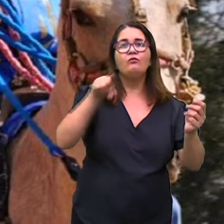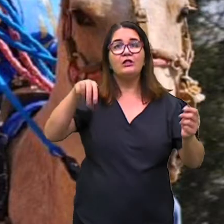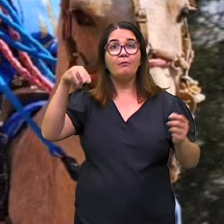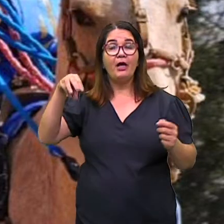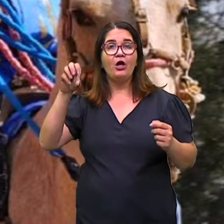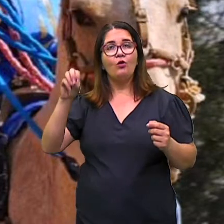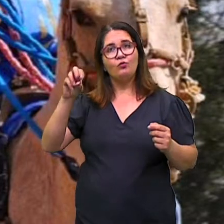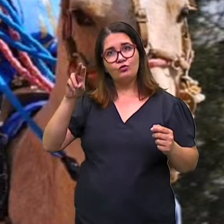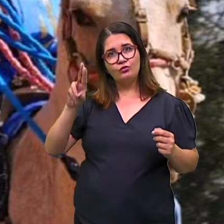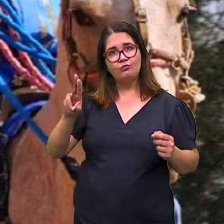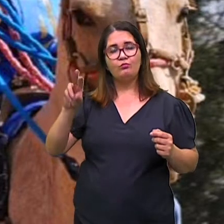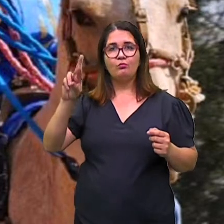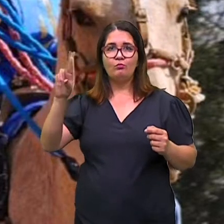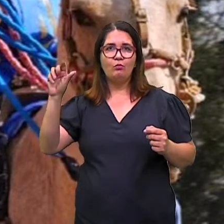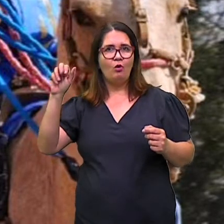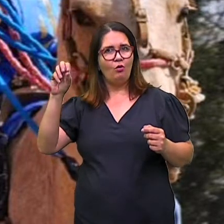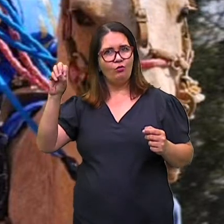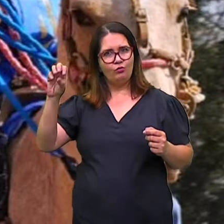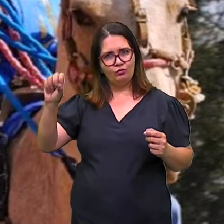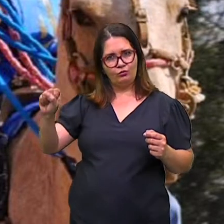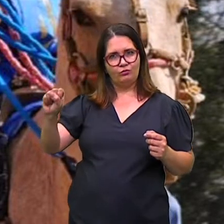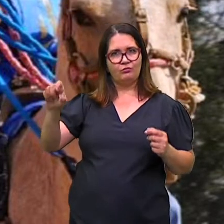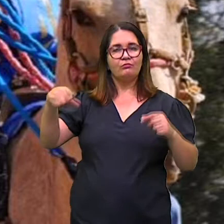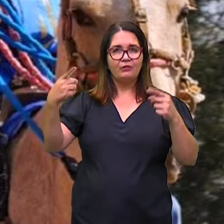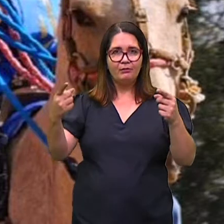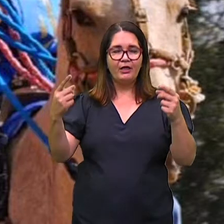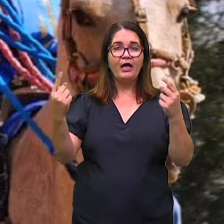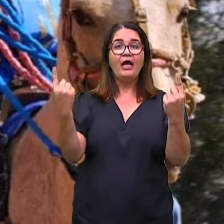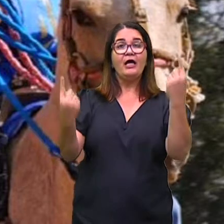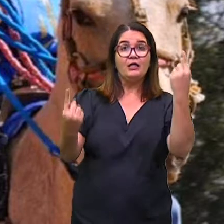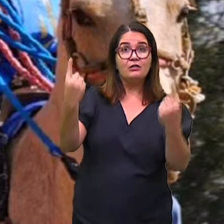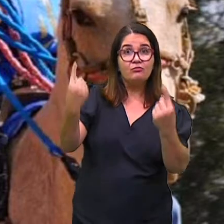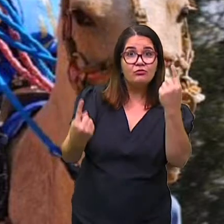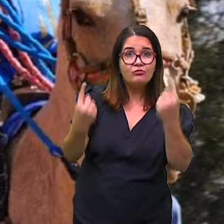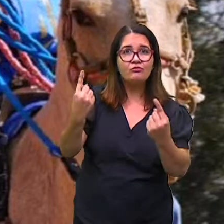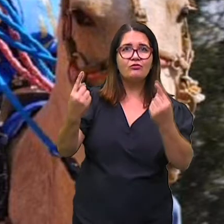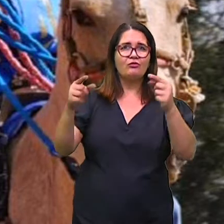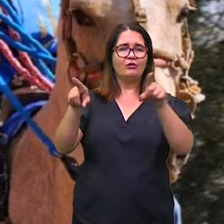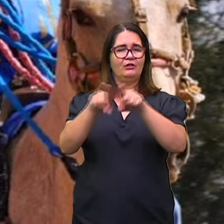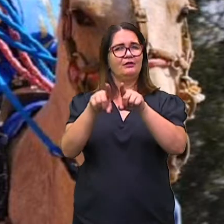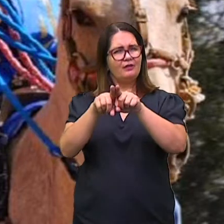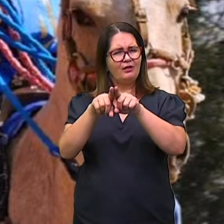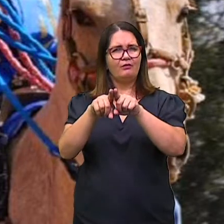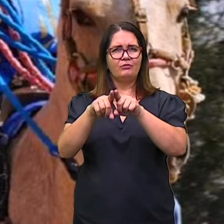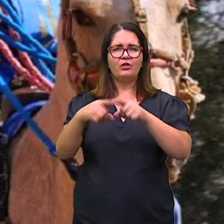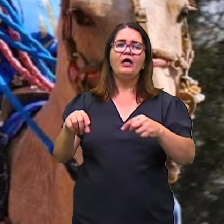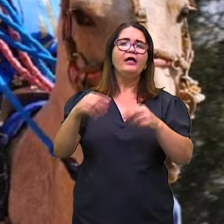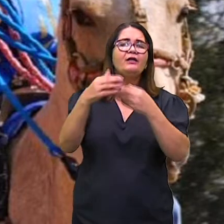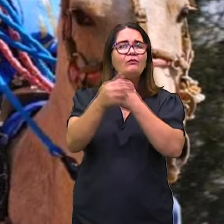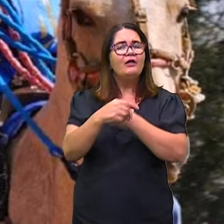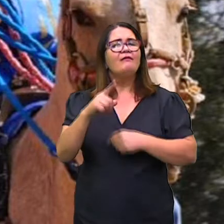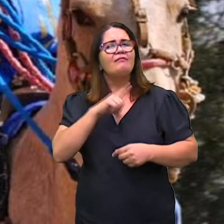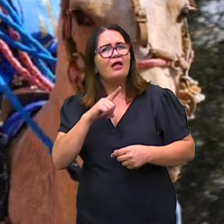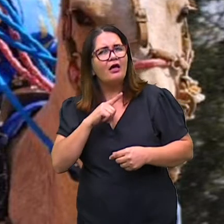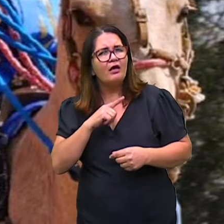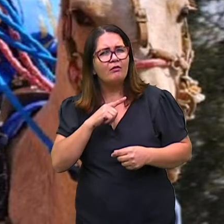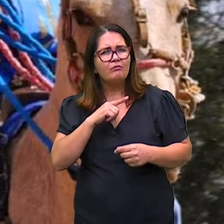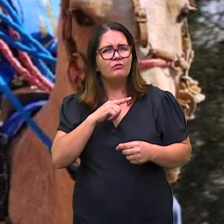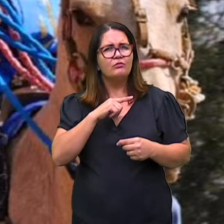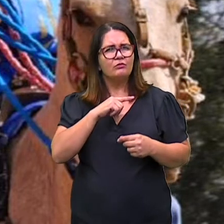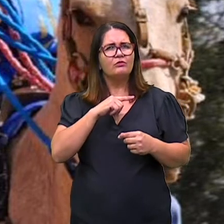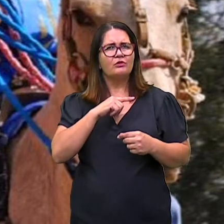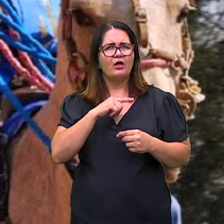alto posto, o rei, abaixo deste temos o embaixador, depois